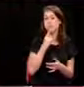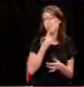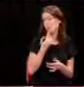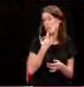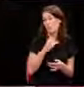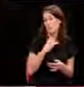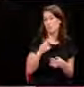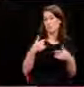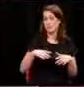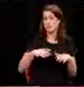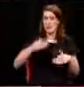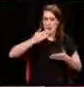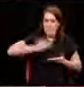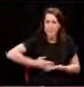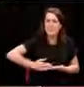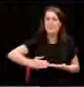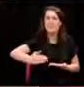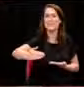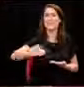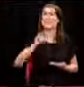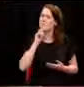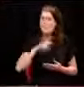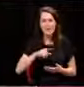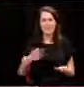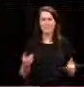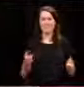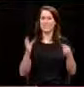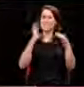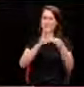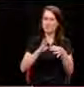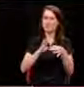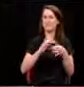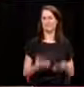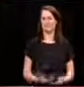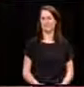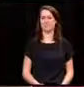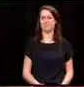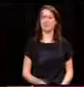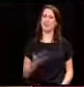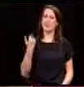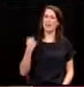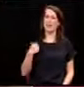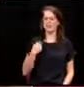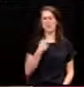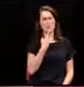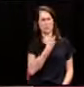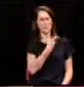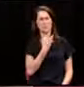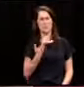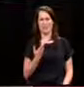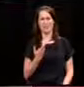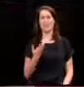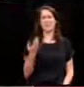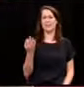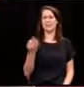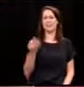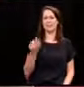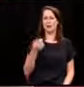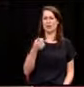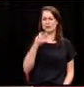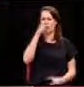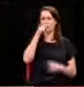podem. Ainda agora estava aqui a perguntar ao Fernando qual era a capacidade do estádio, porque em Portugal, para termos uma ideia